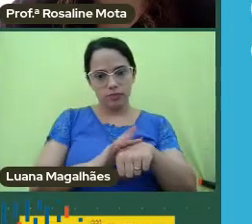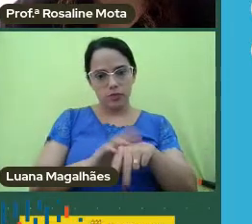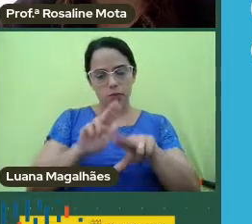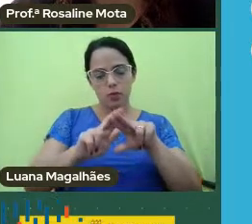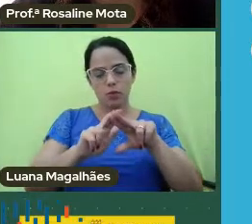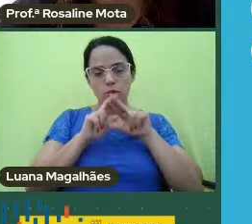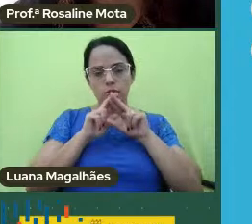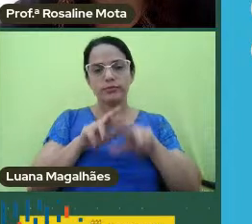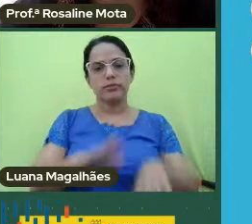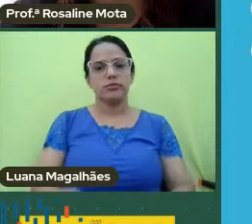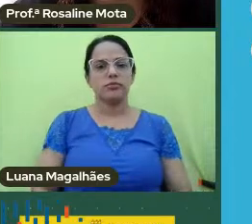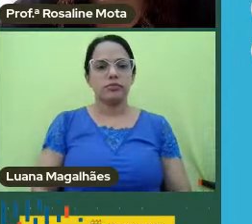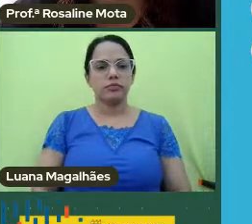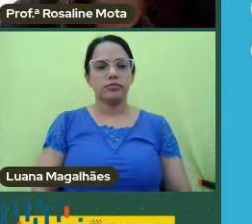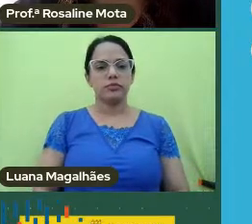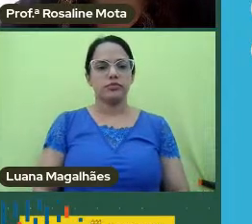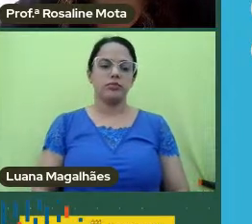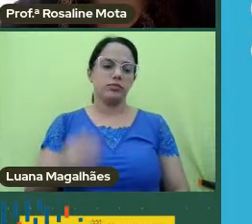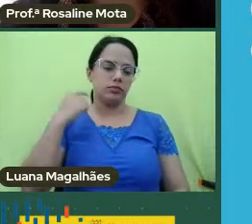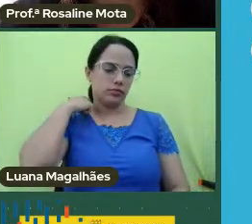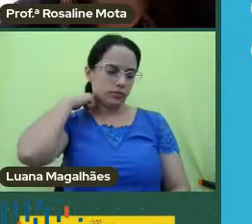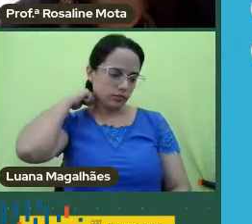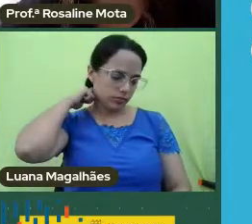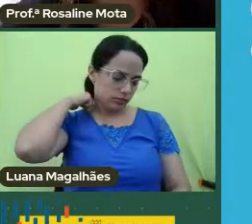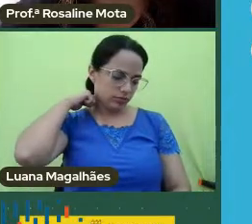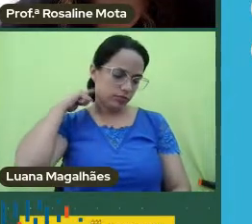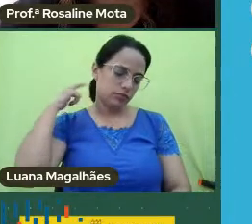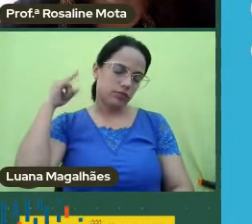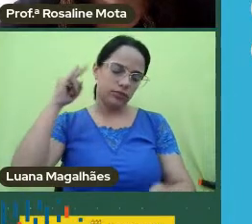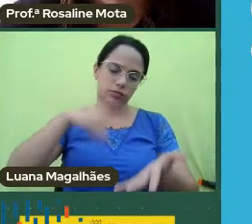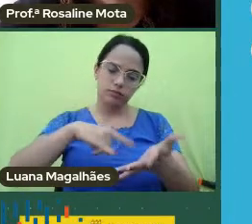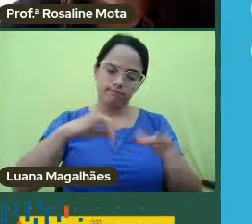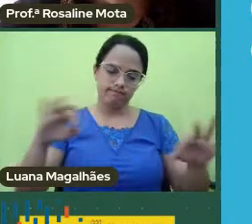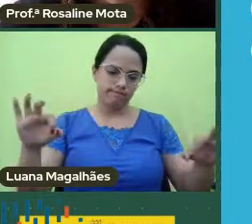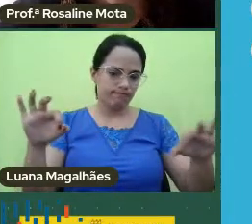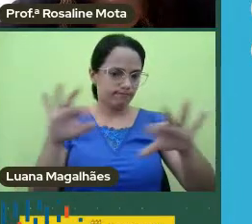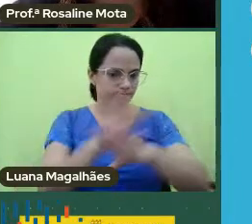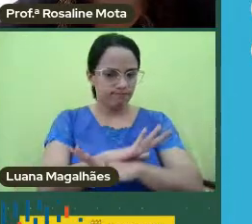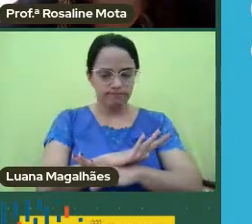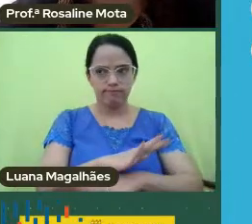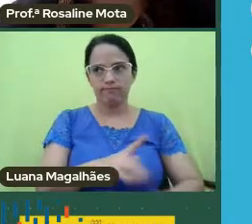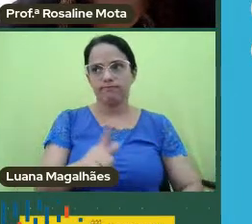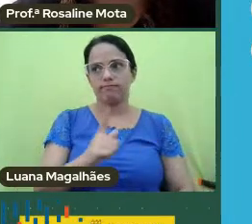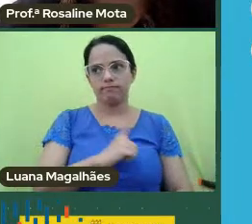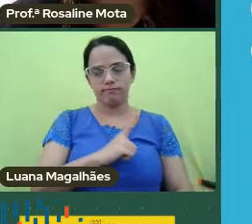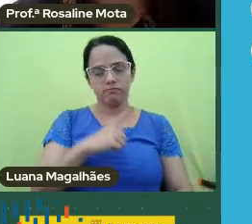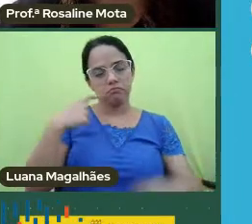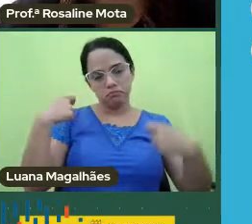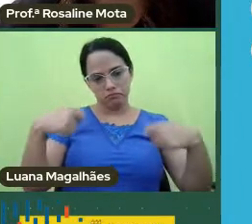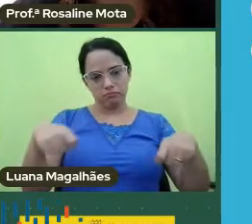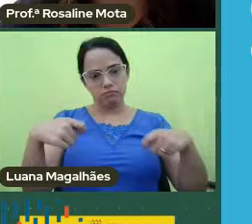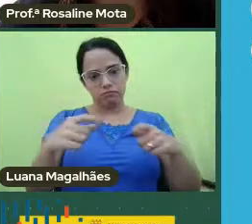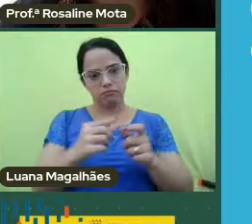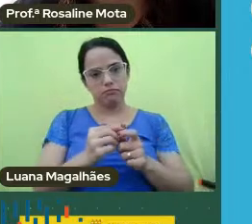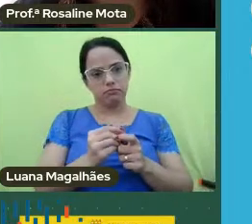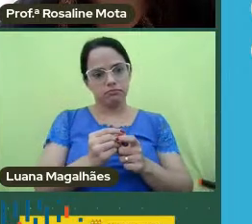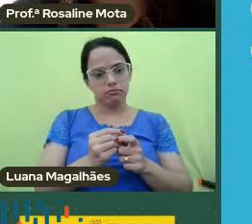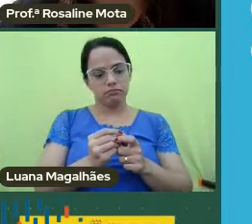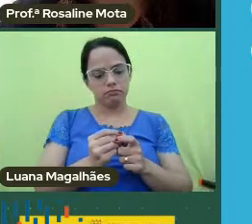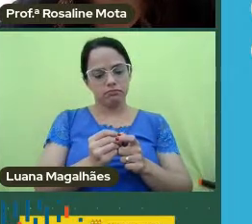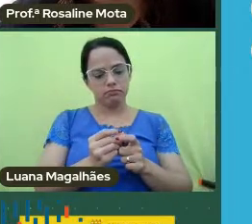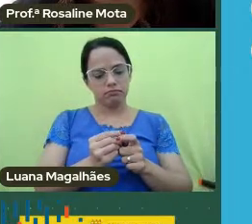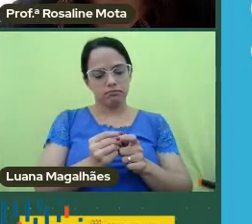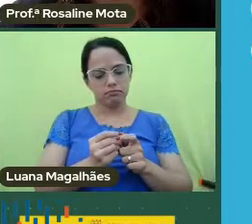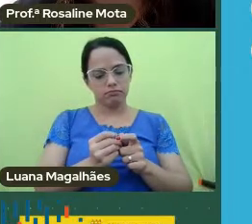tem um documento muito completo, muito complexo e que precisa de cuidados,